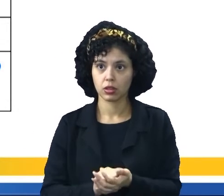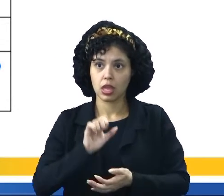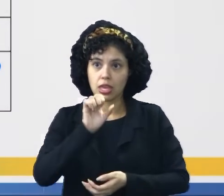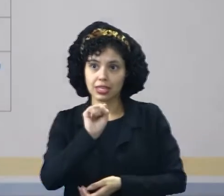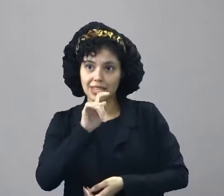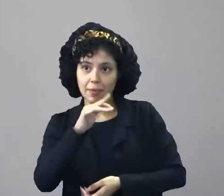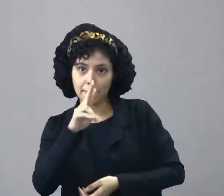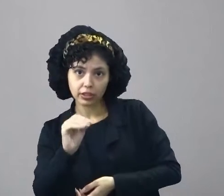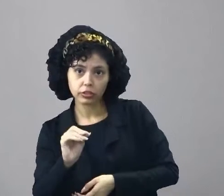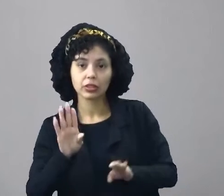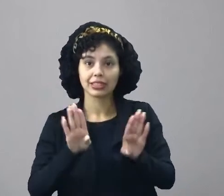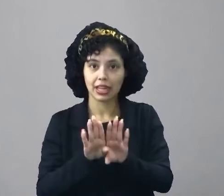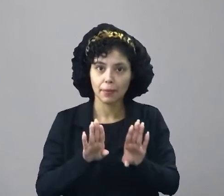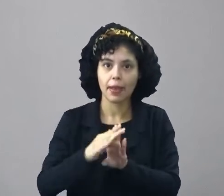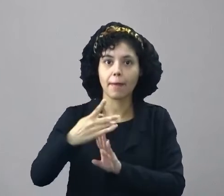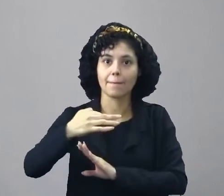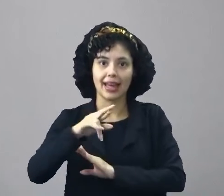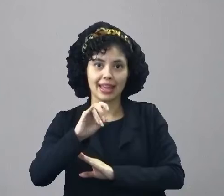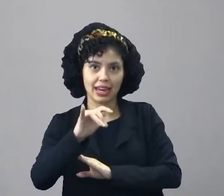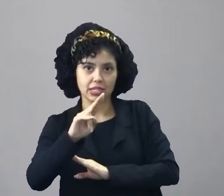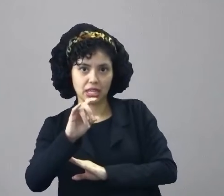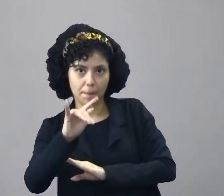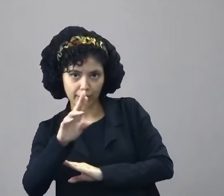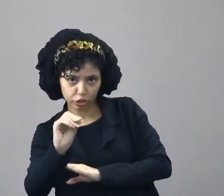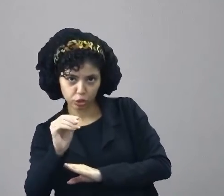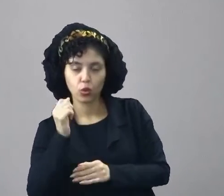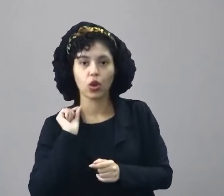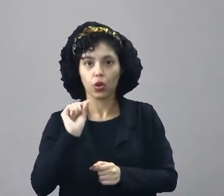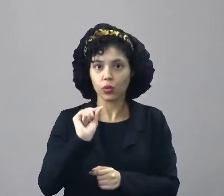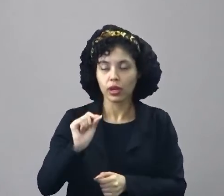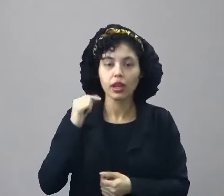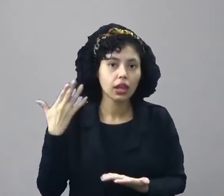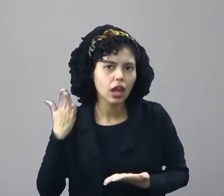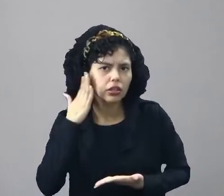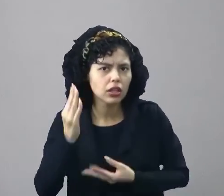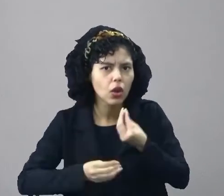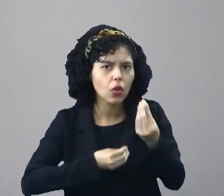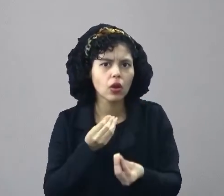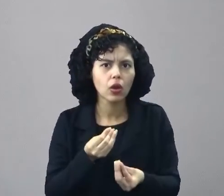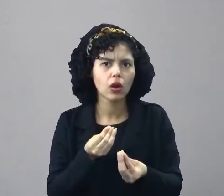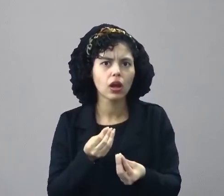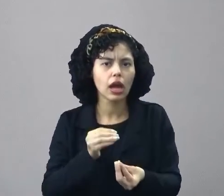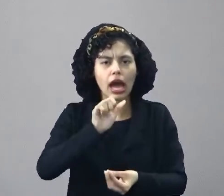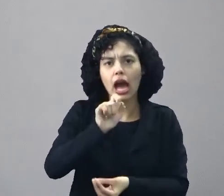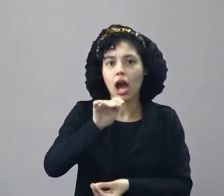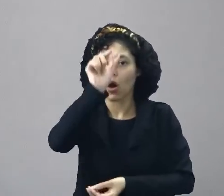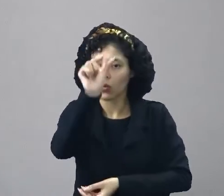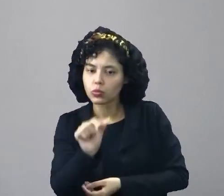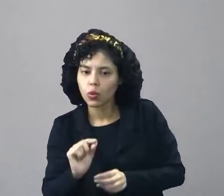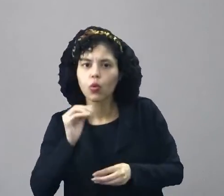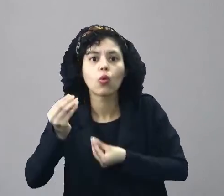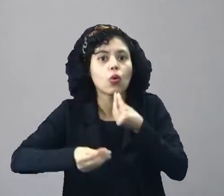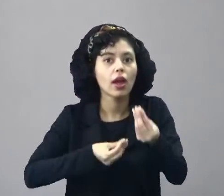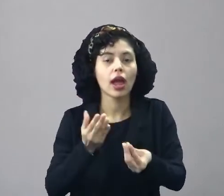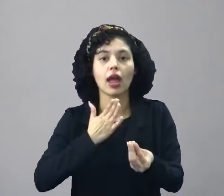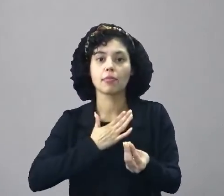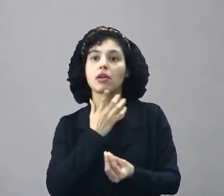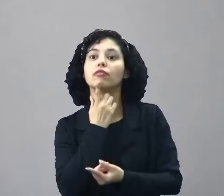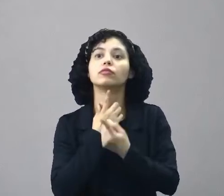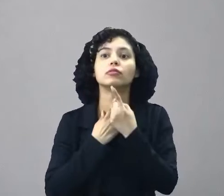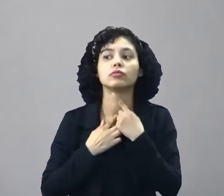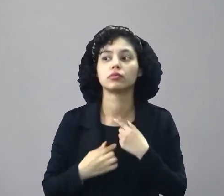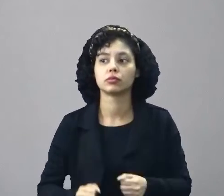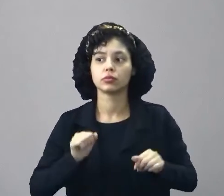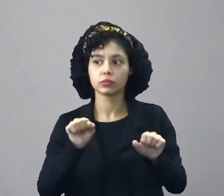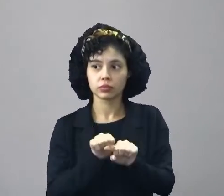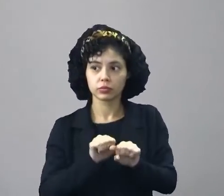simpático e parasimpático. Então é importante nós entendermos como é que é o sistema nervoso autônomo, ou seja, é a minha vontade. Eu